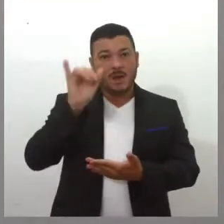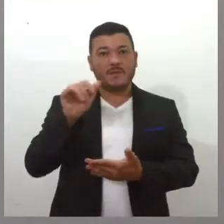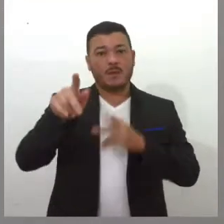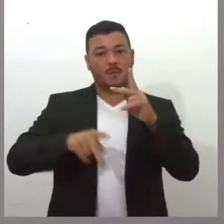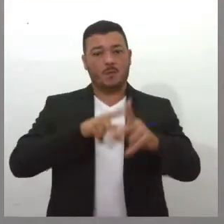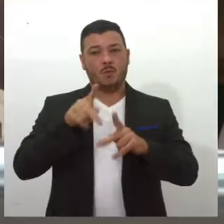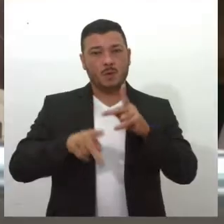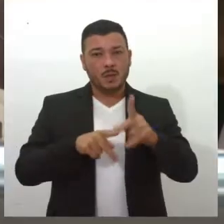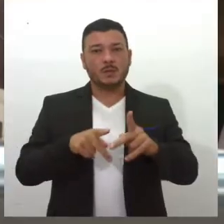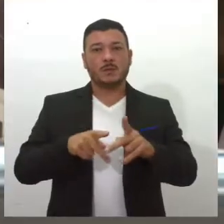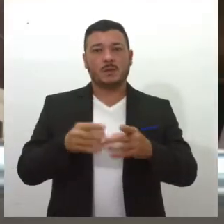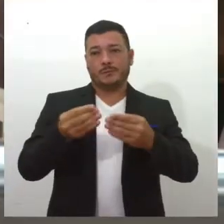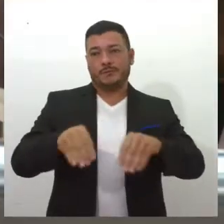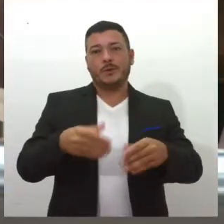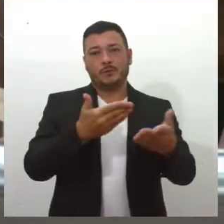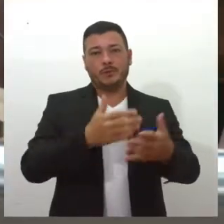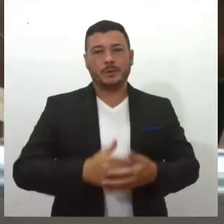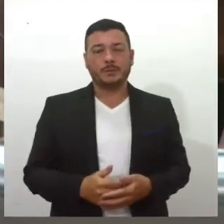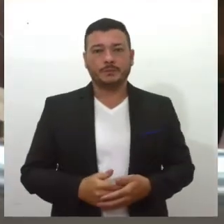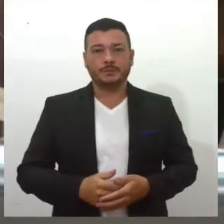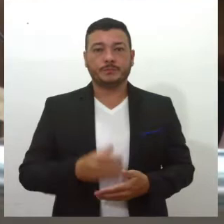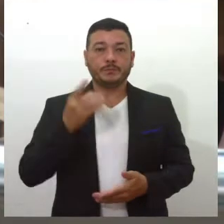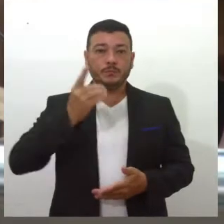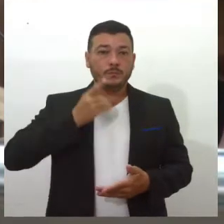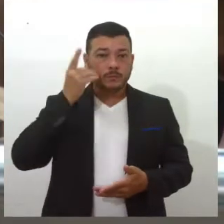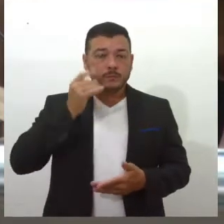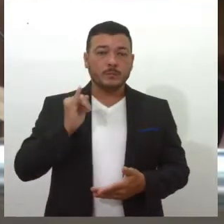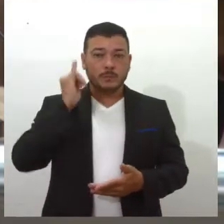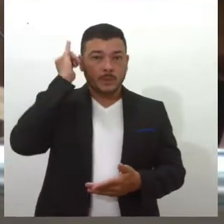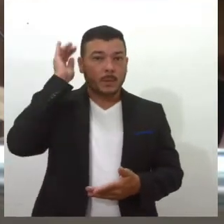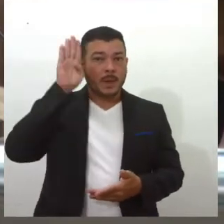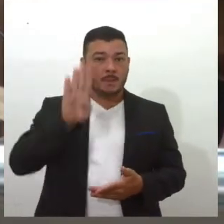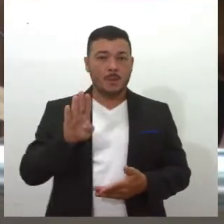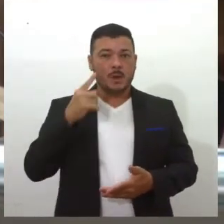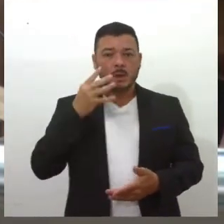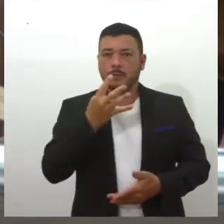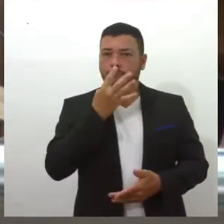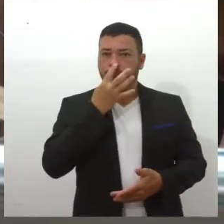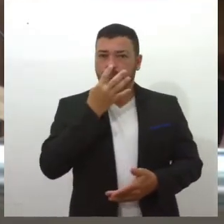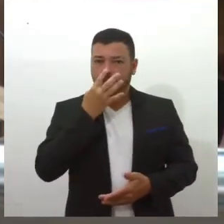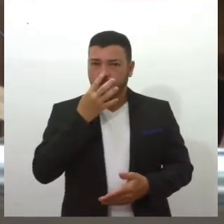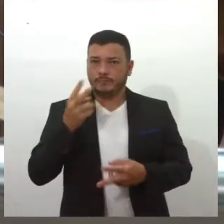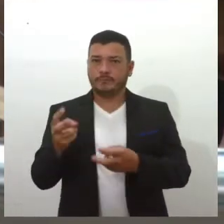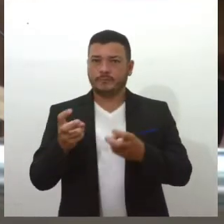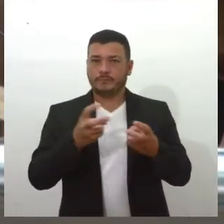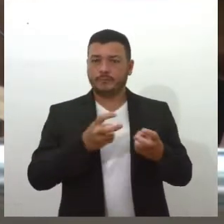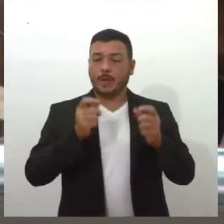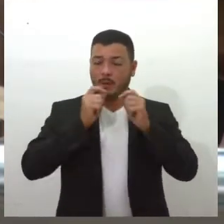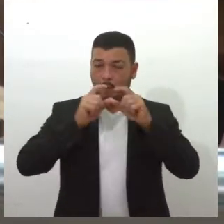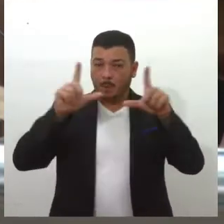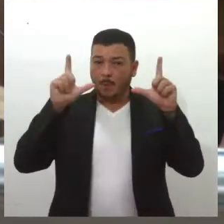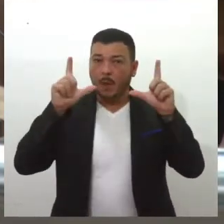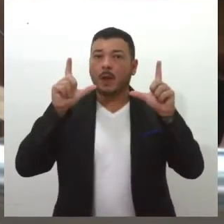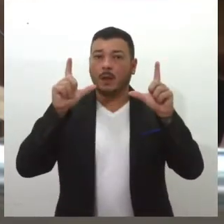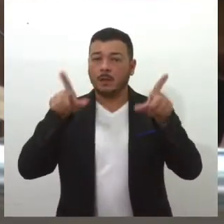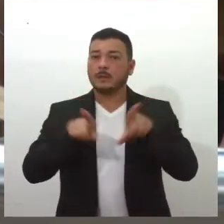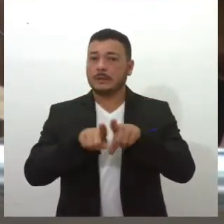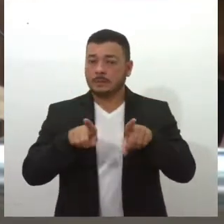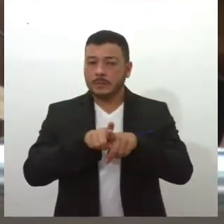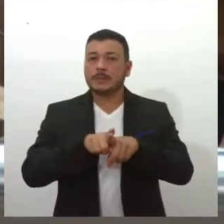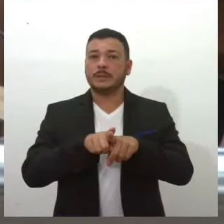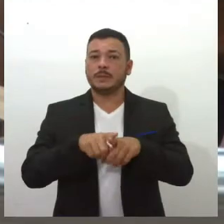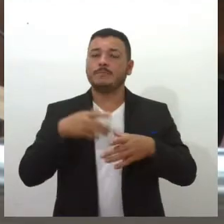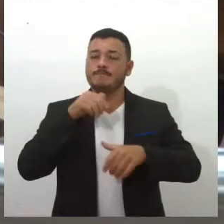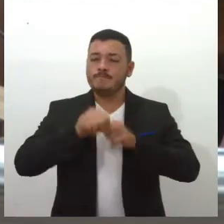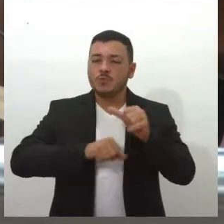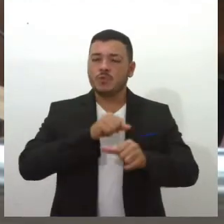população desassistida. O deputado Irã Barbosa, do PT, acompanhou a palestra e fez um alerta sobre a necessidade de melhorar